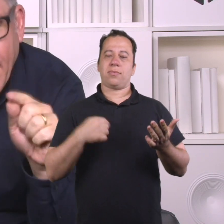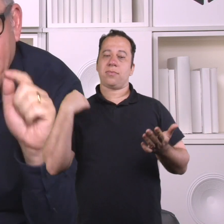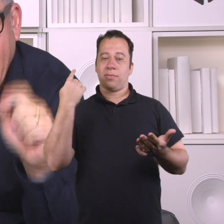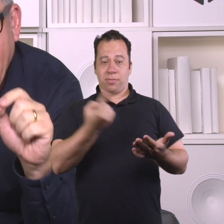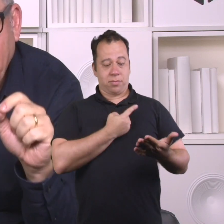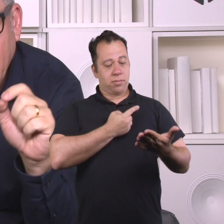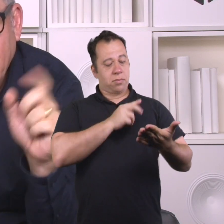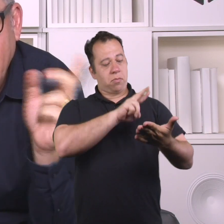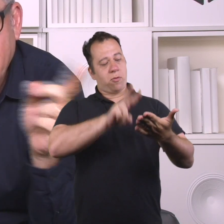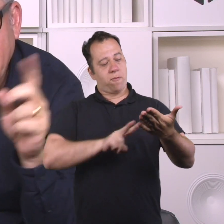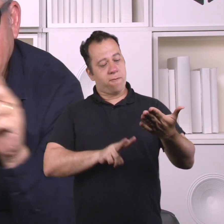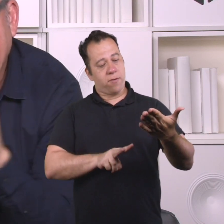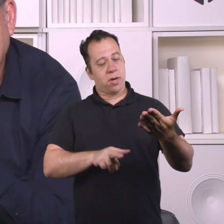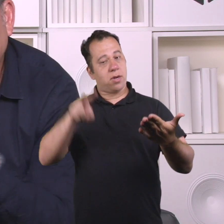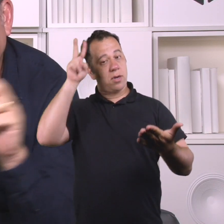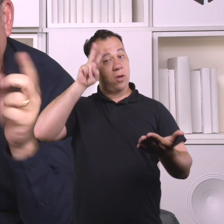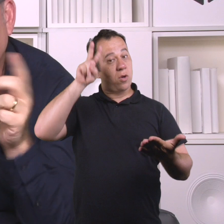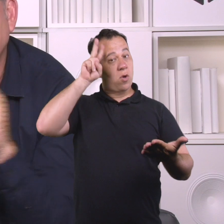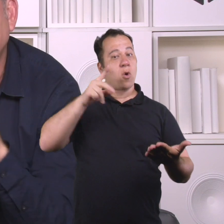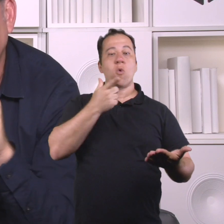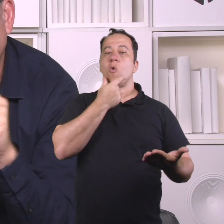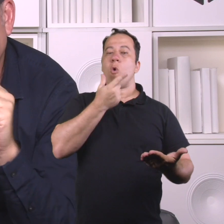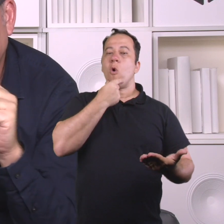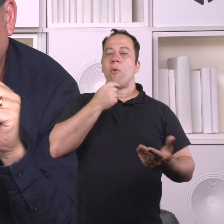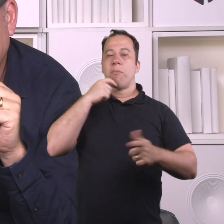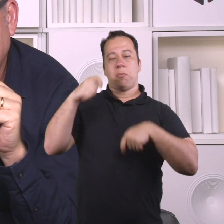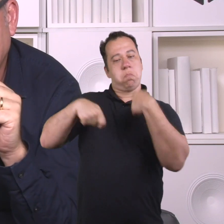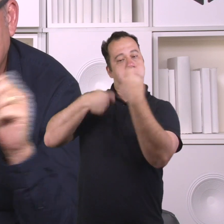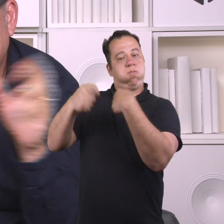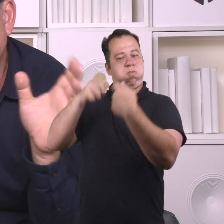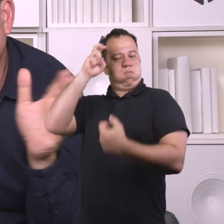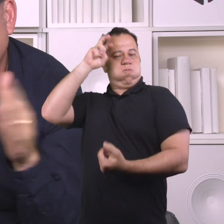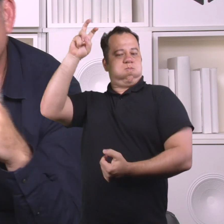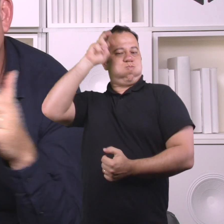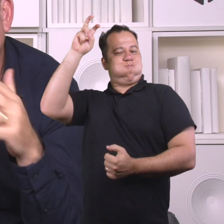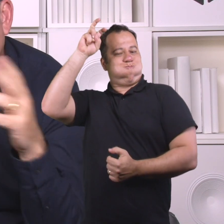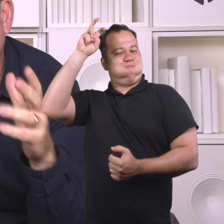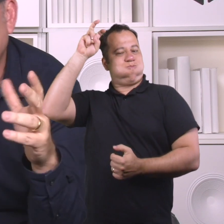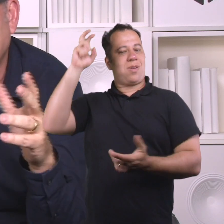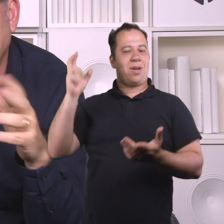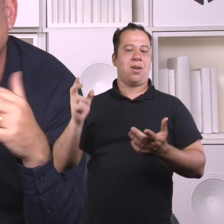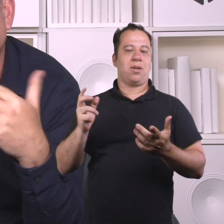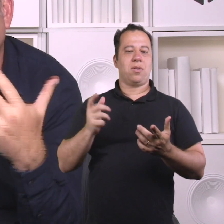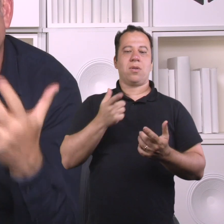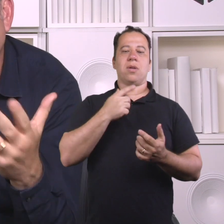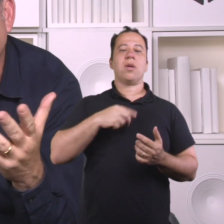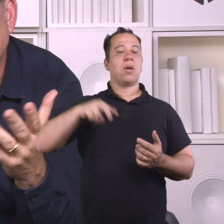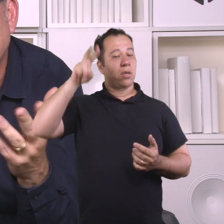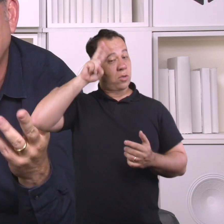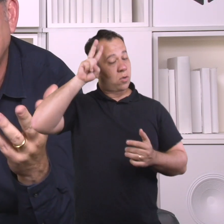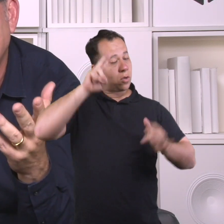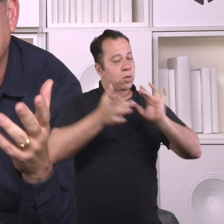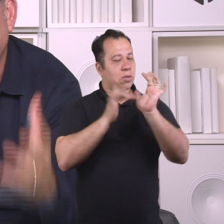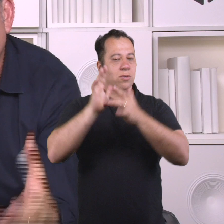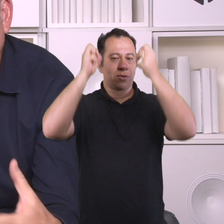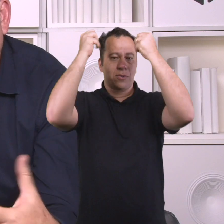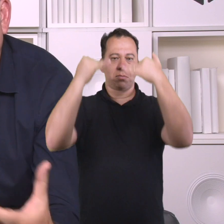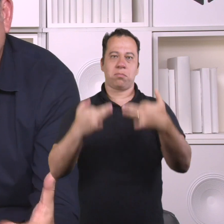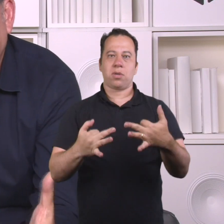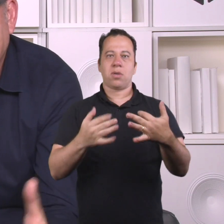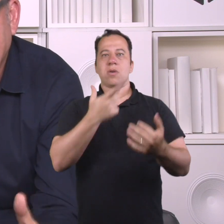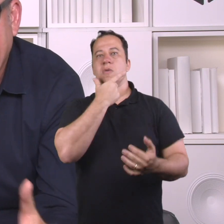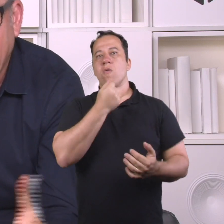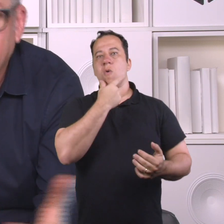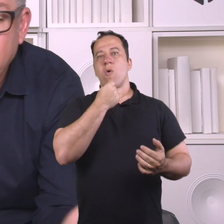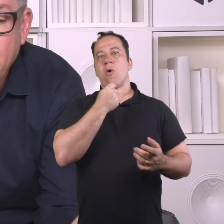está naquela parábola do administrador astuto, do administrador esperto, aquela história que Jesus conta de um